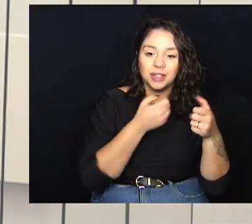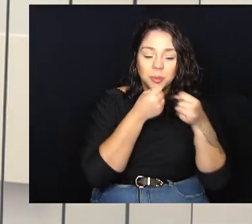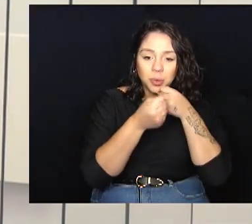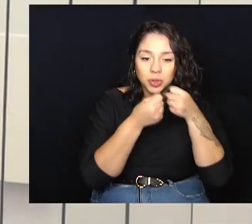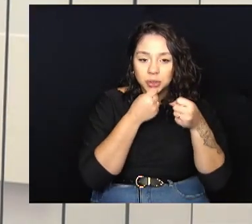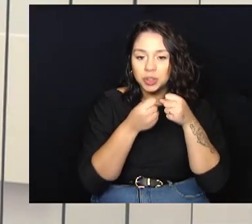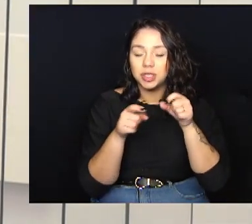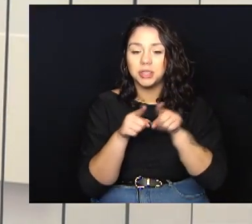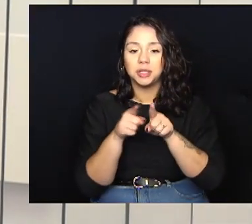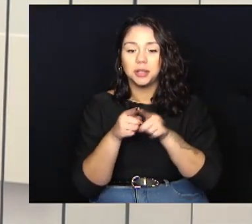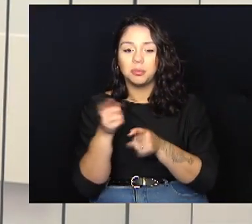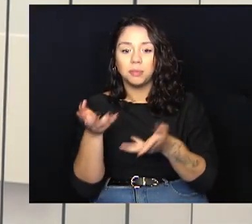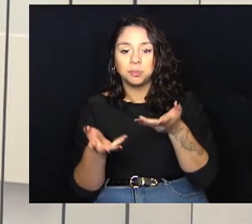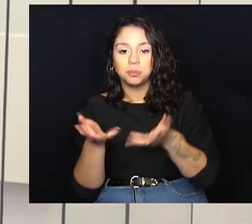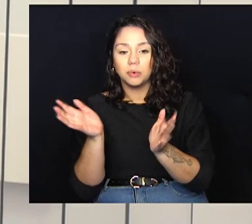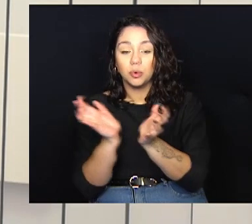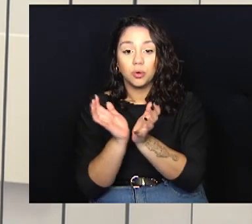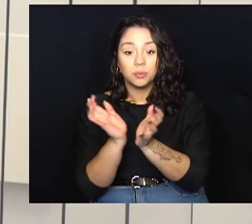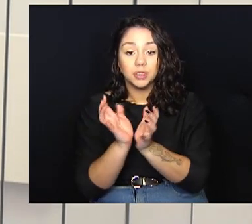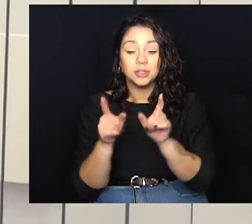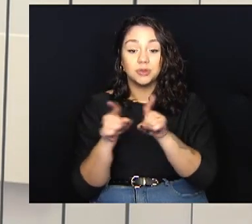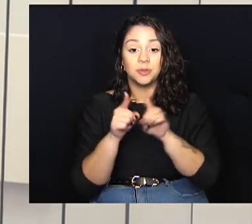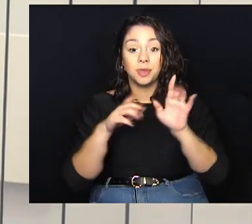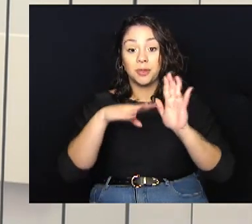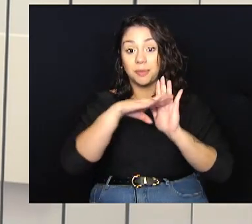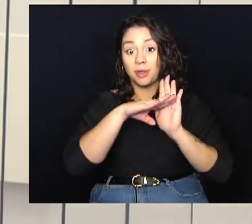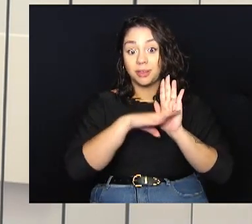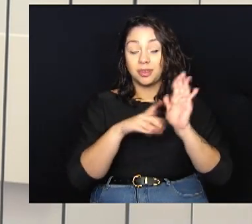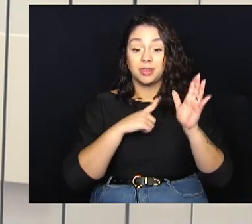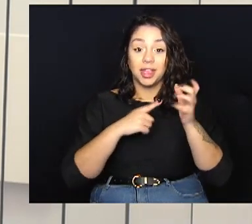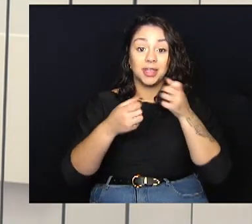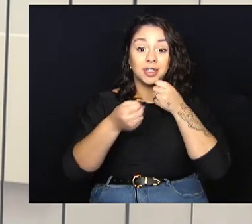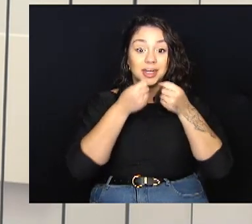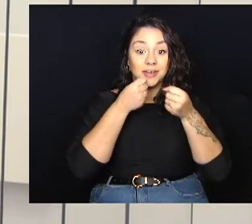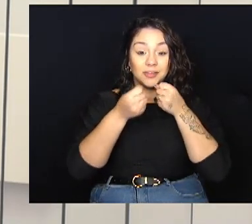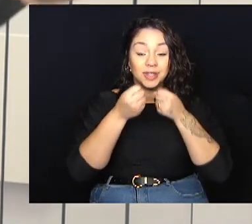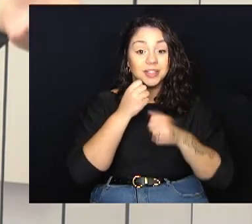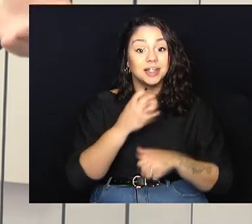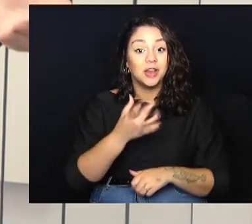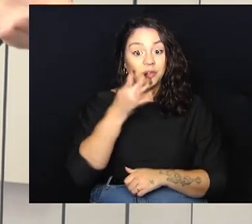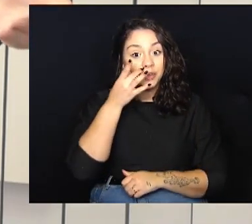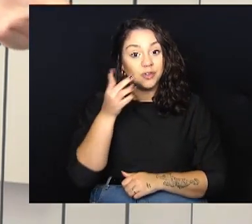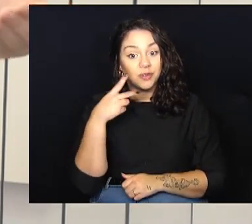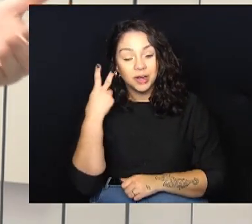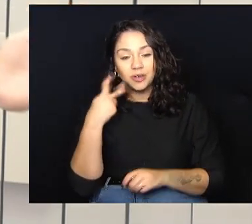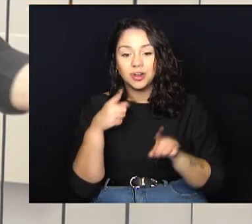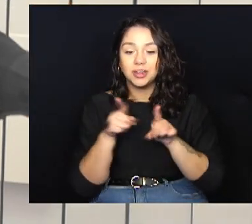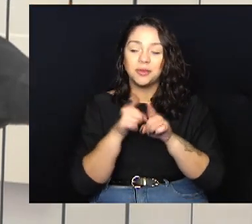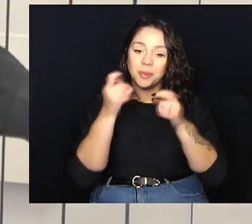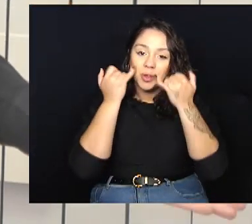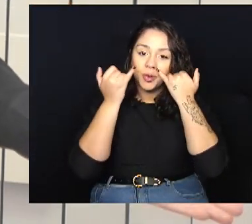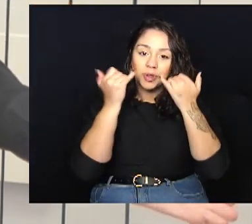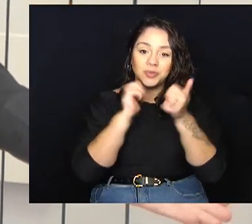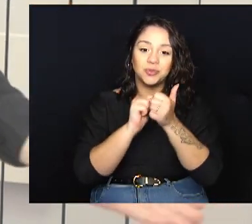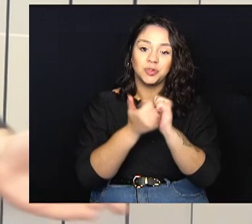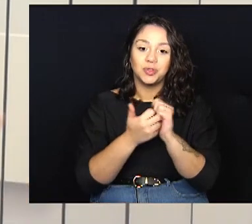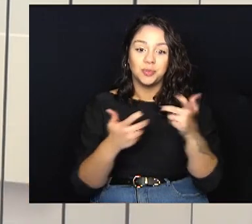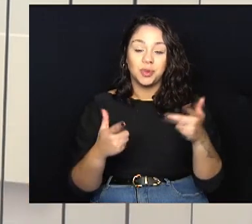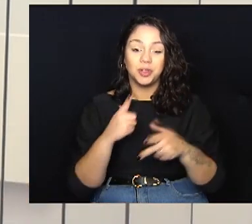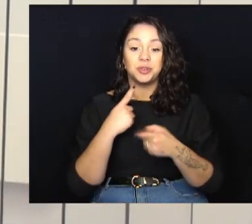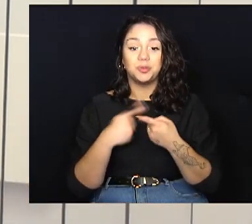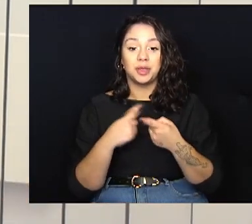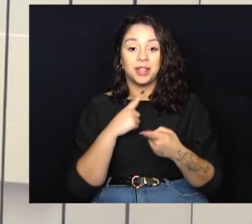balanços de comissão em Pauta tem entrevista ao vivo com Vereador tem também as notícias do esporte já que o Campeonato